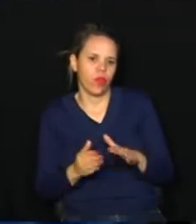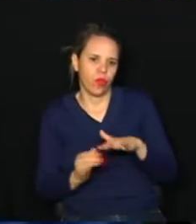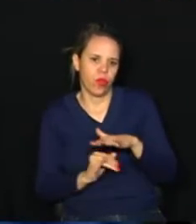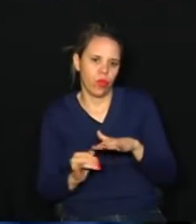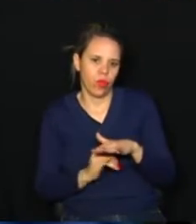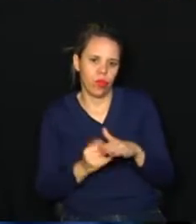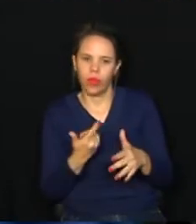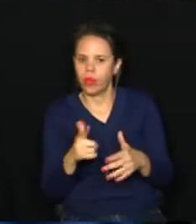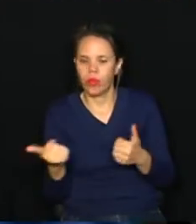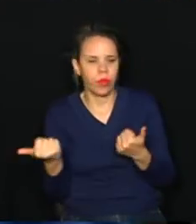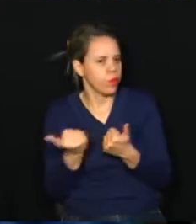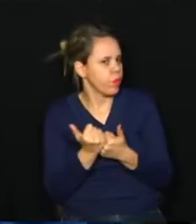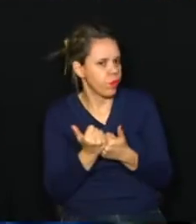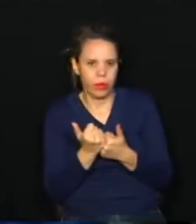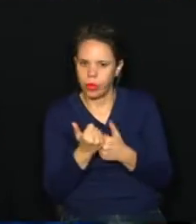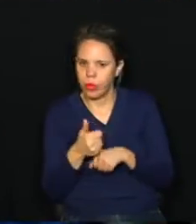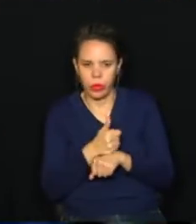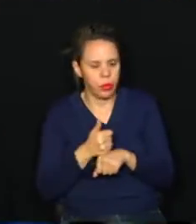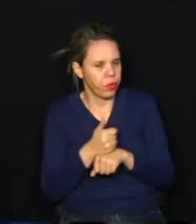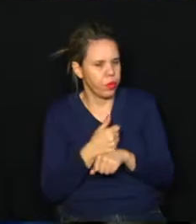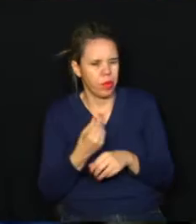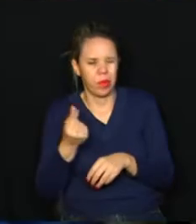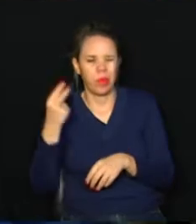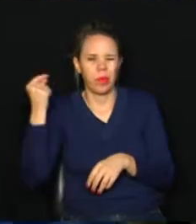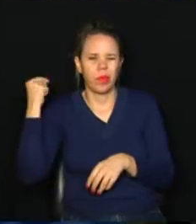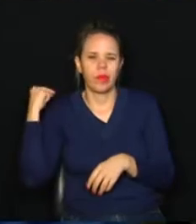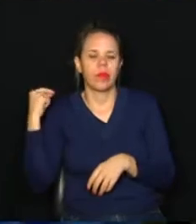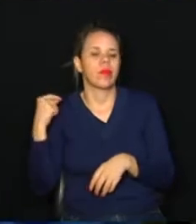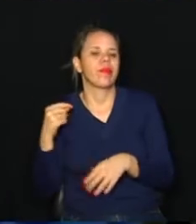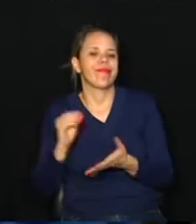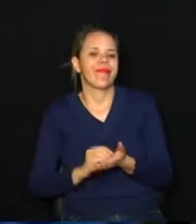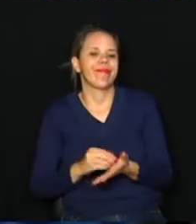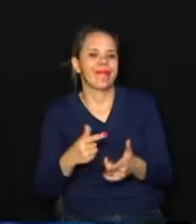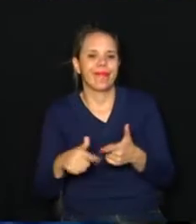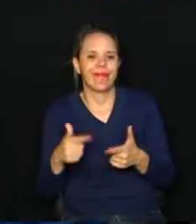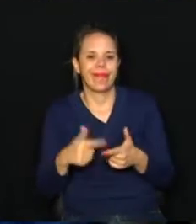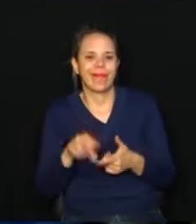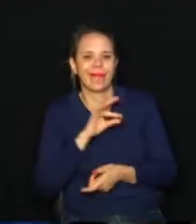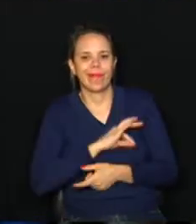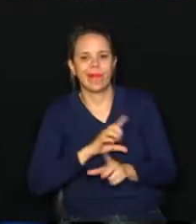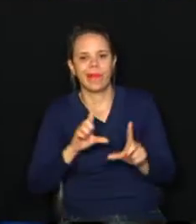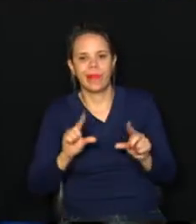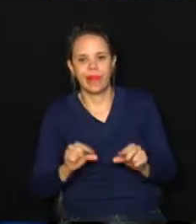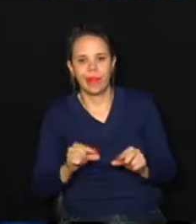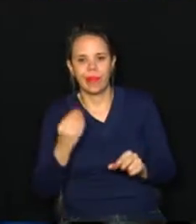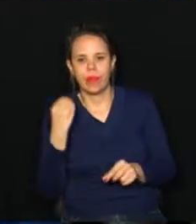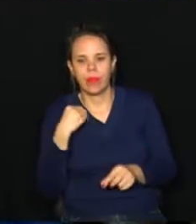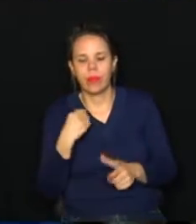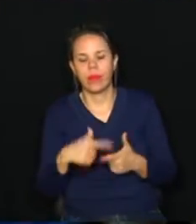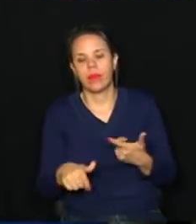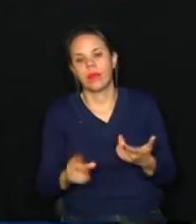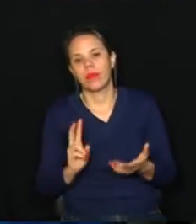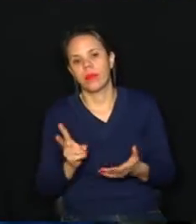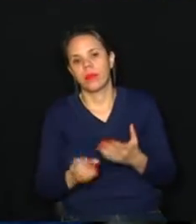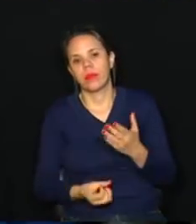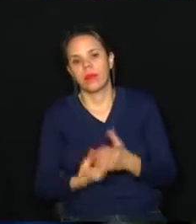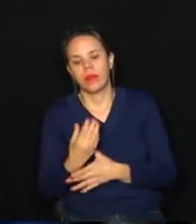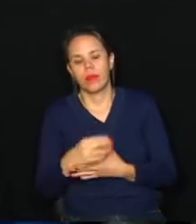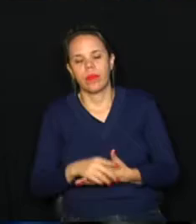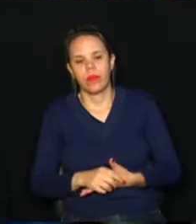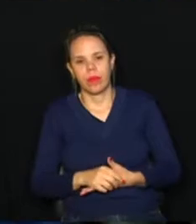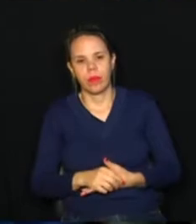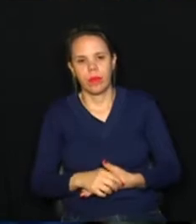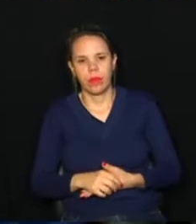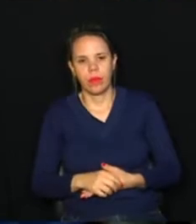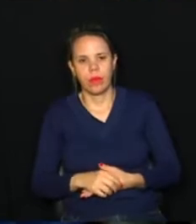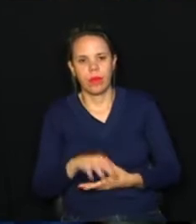tem reposição de pessoal desde há muito, e a defasagem salarial está presente, evidenciada inclusive